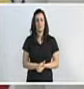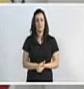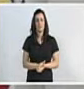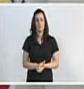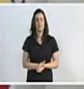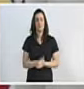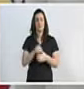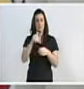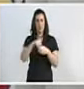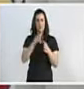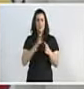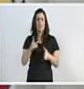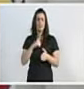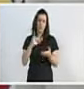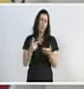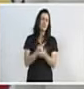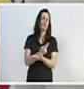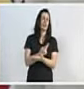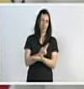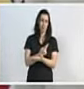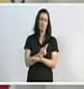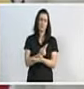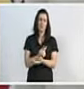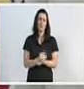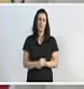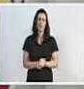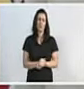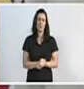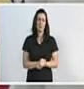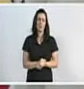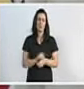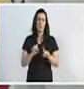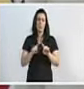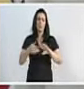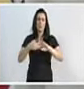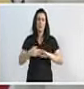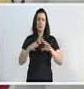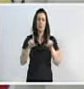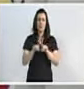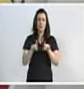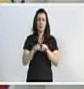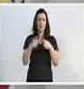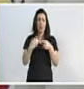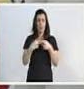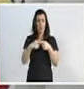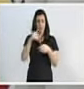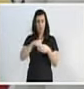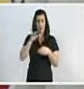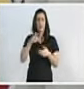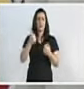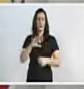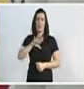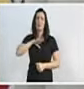Acho que a campanha teve seus equívocos, mas parabenizá-lo também, porque para ser candidato tem que ter